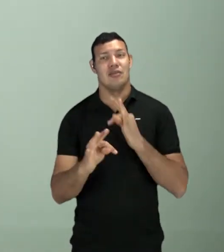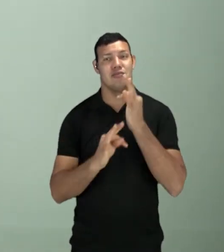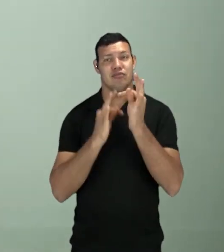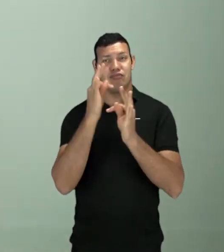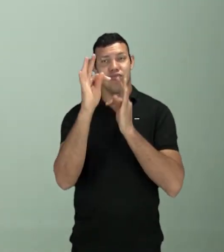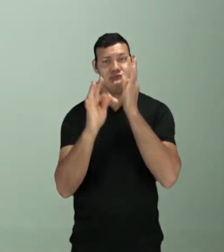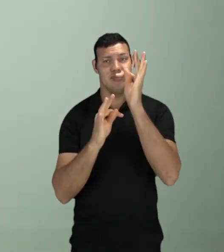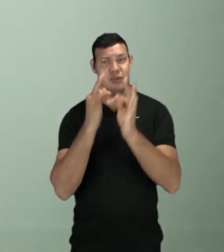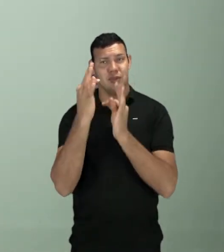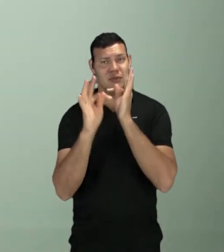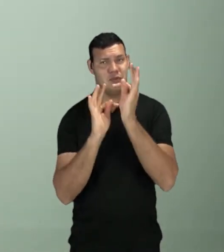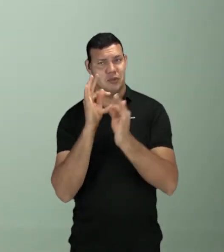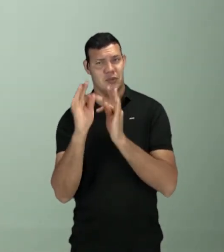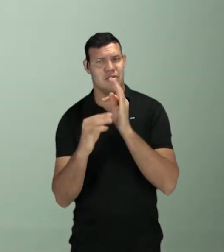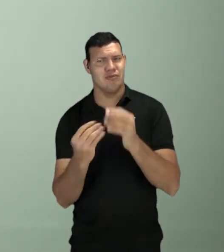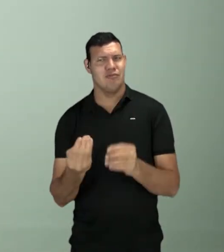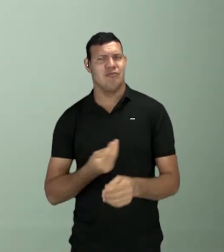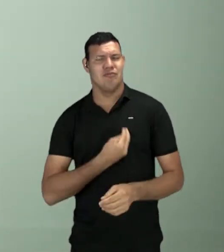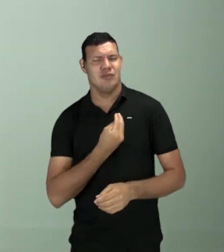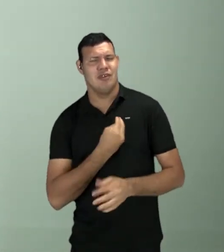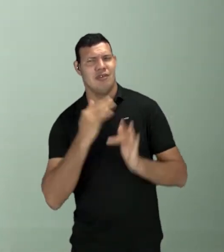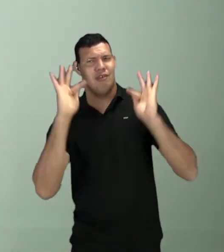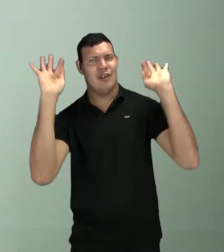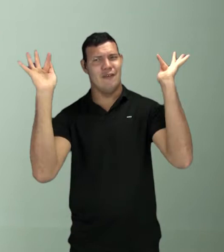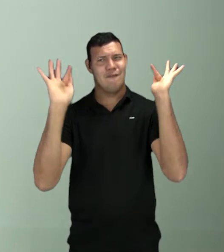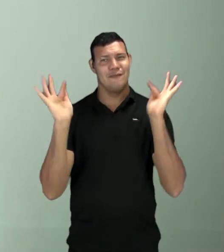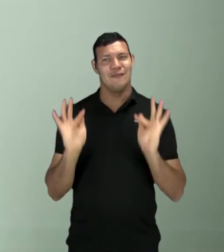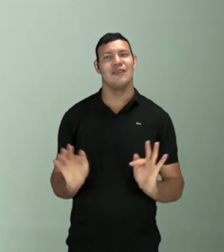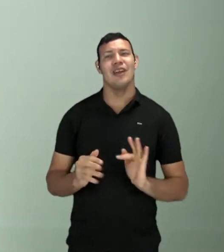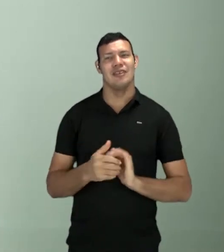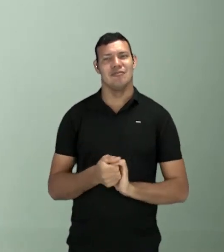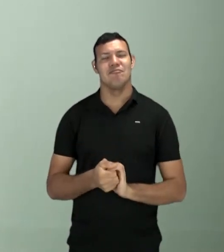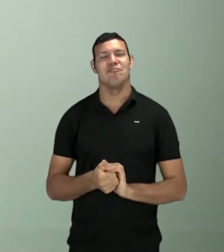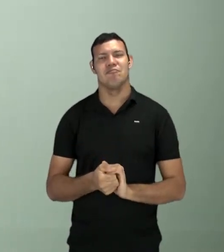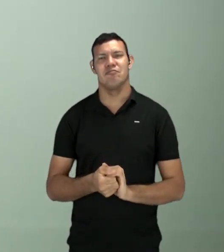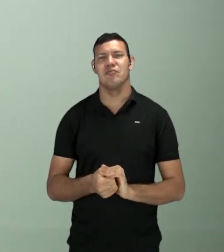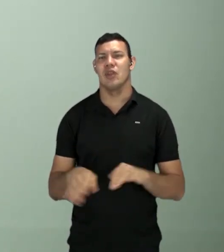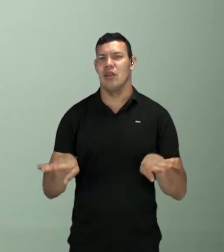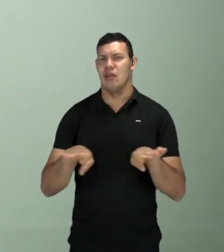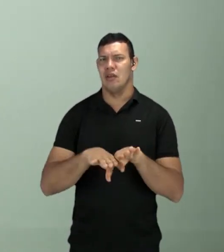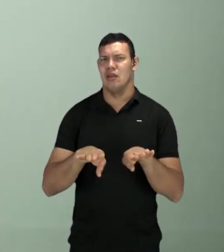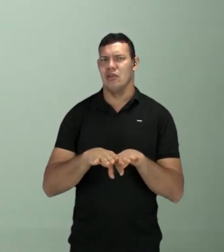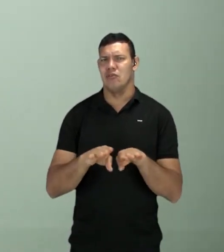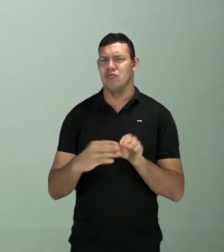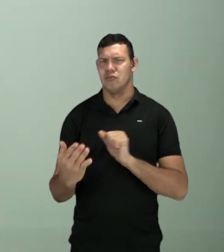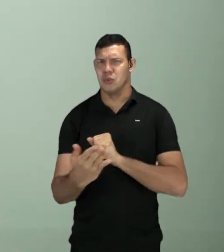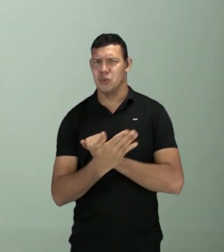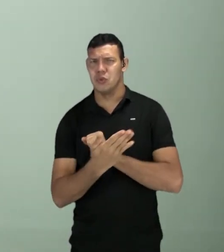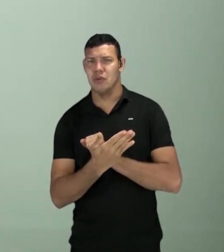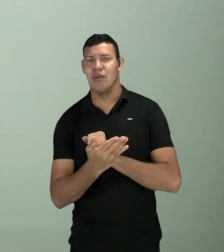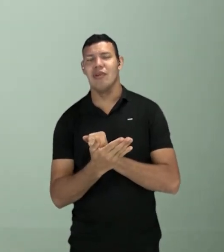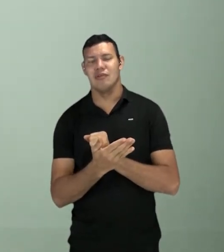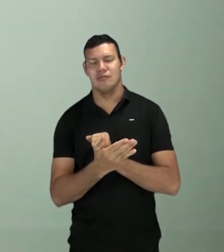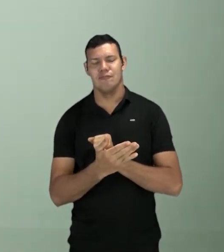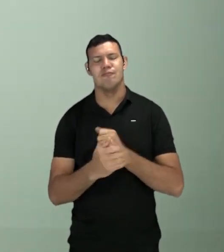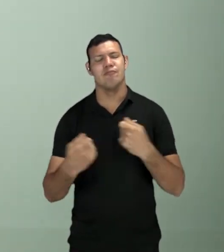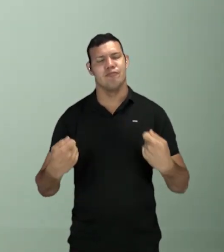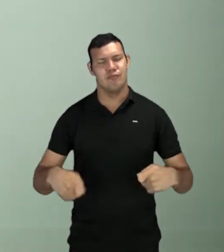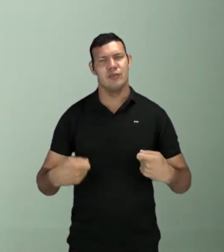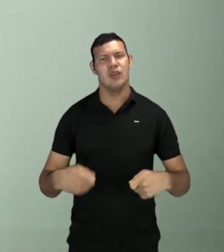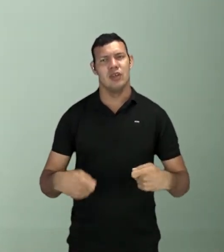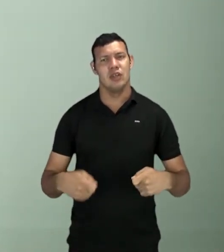vida mais, vamos dizer assim, mais feliz também. Ela nos traz muitos benefícios também. Ela tem a sua função social, ela deve cumprir